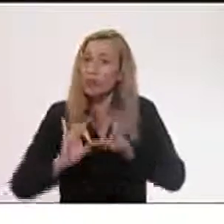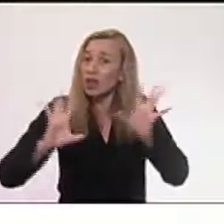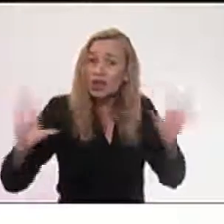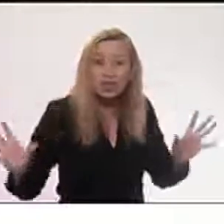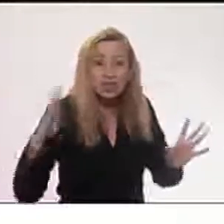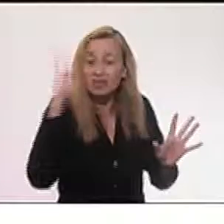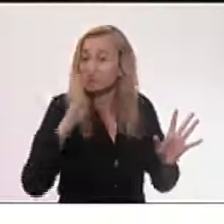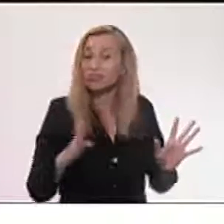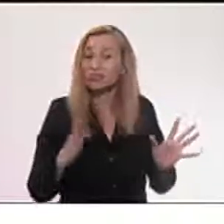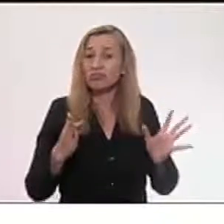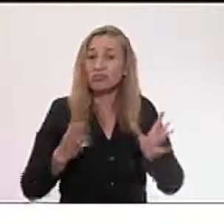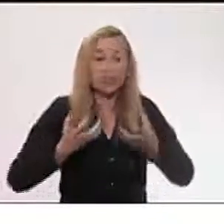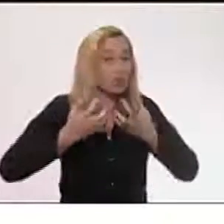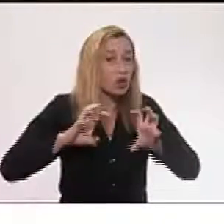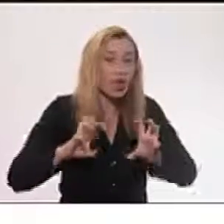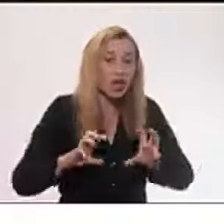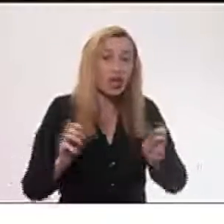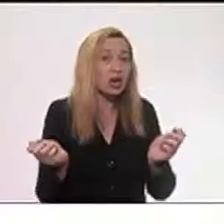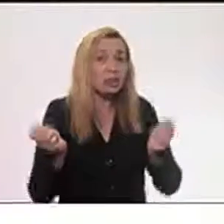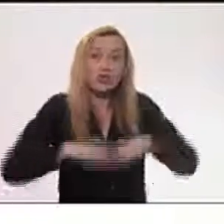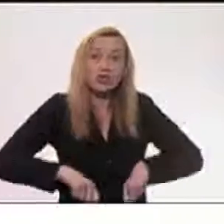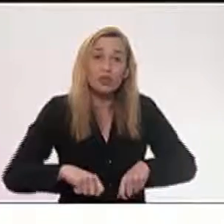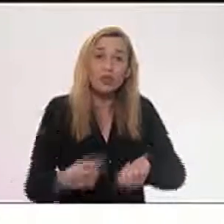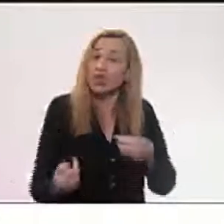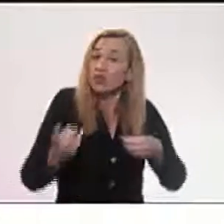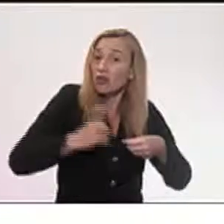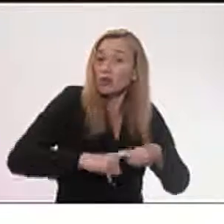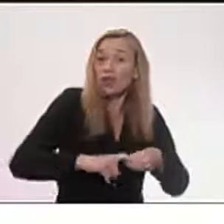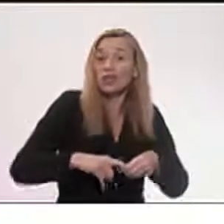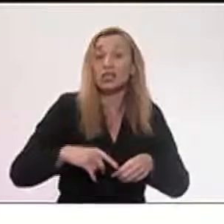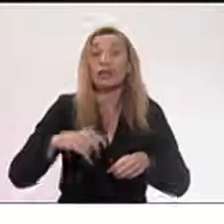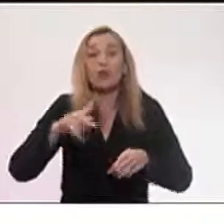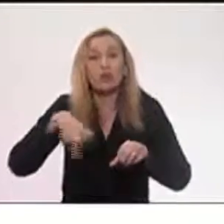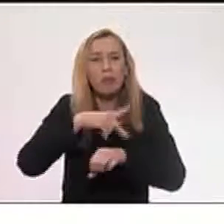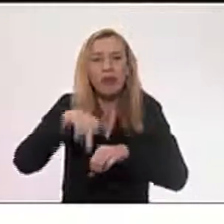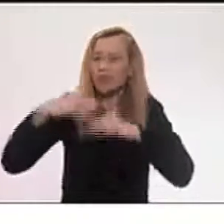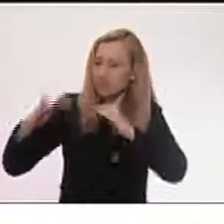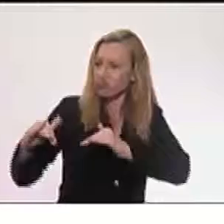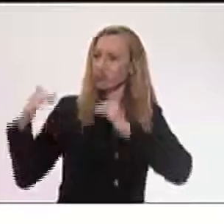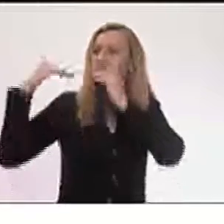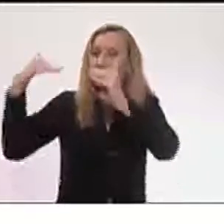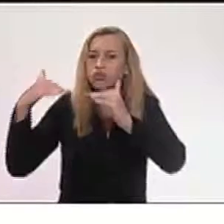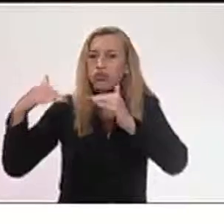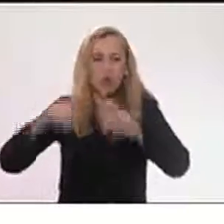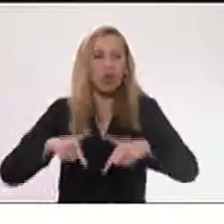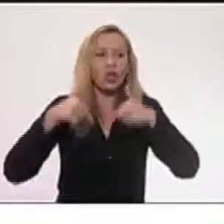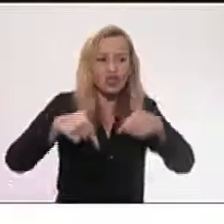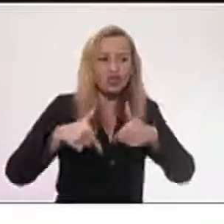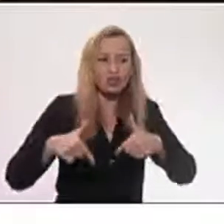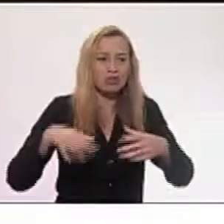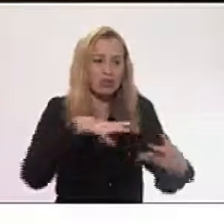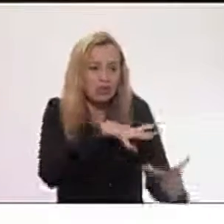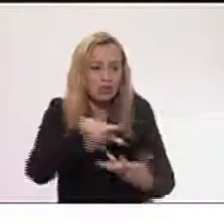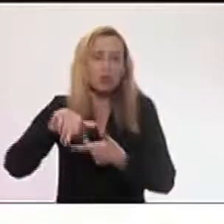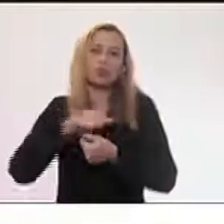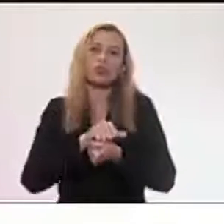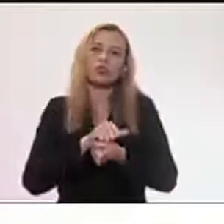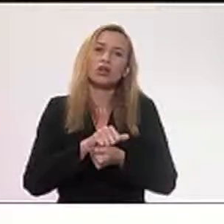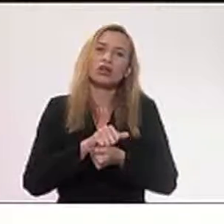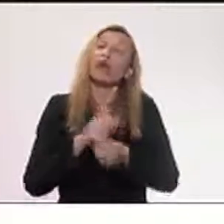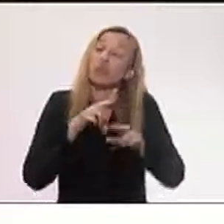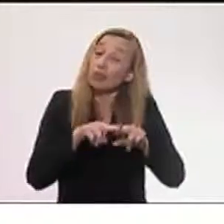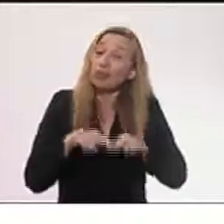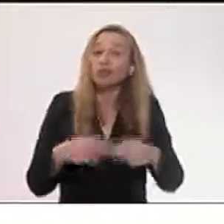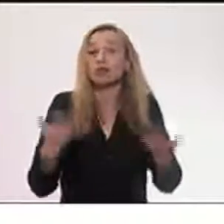Bolsonaro da possibilidade de voltar a ser um país soberano, altivo e ativo na cena internacional. É disso que se trata. Por